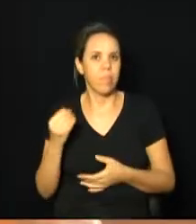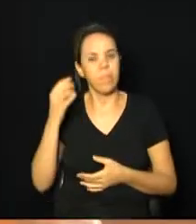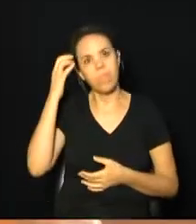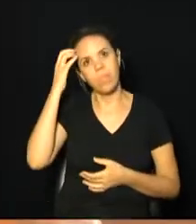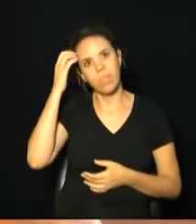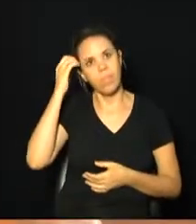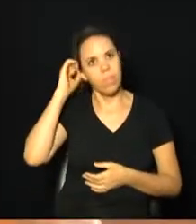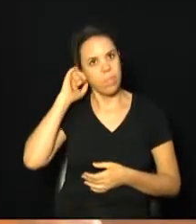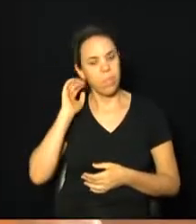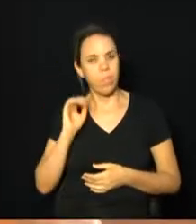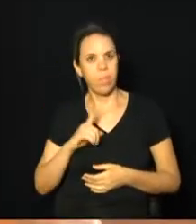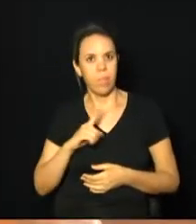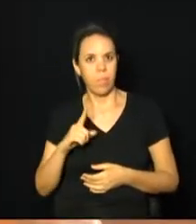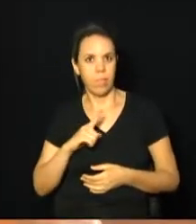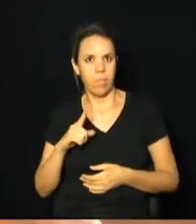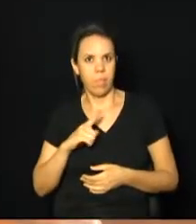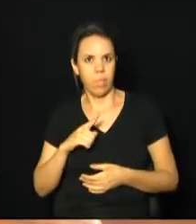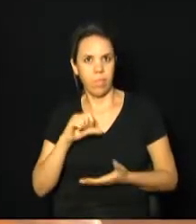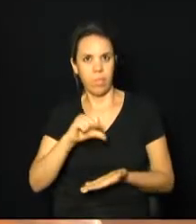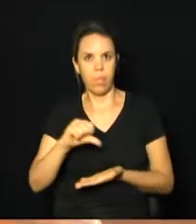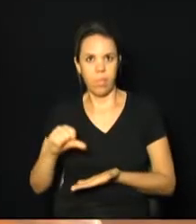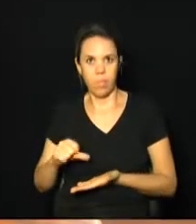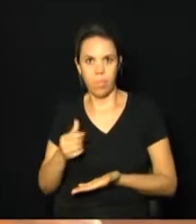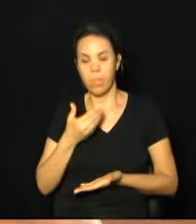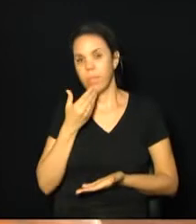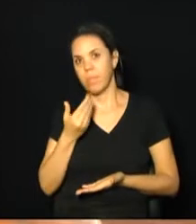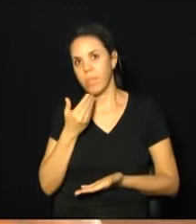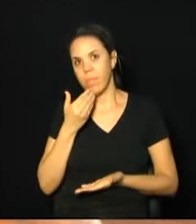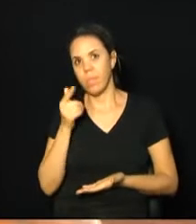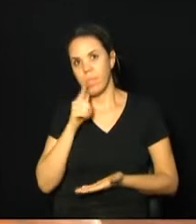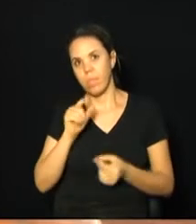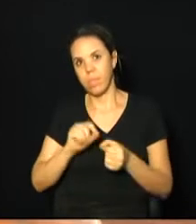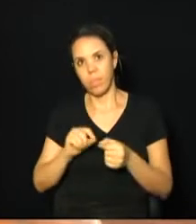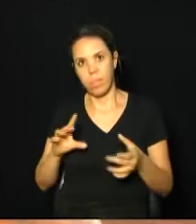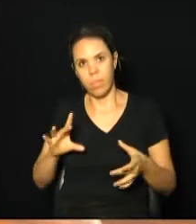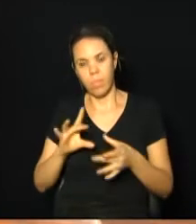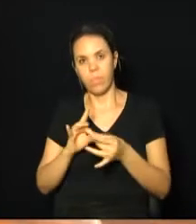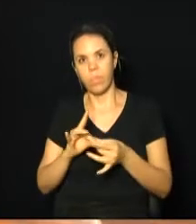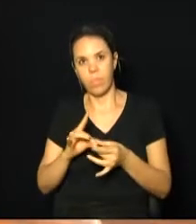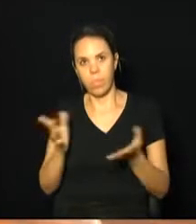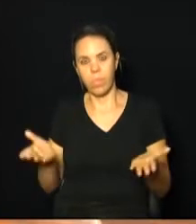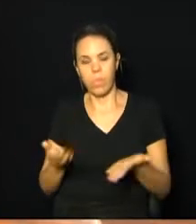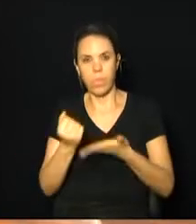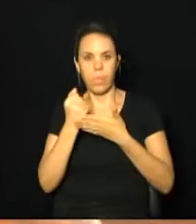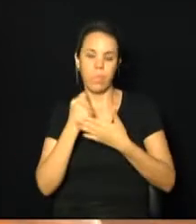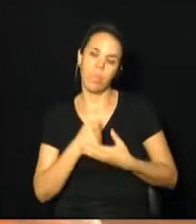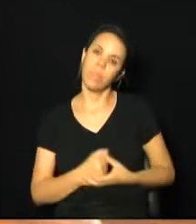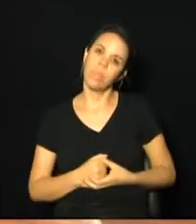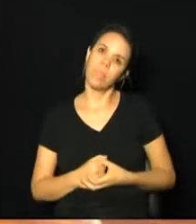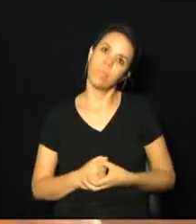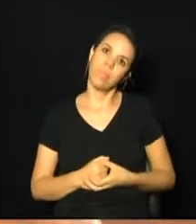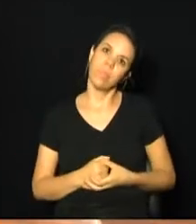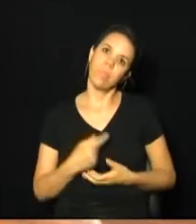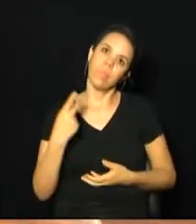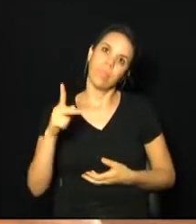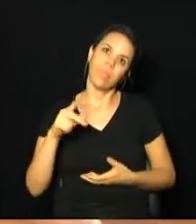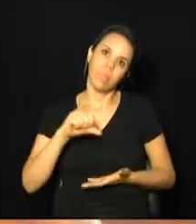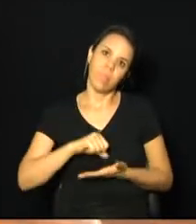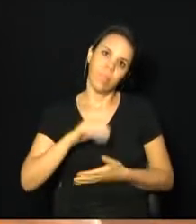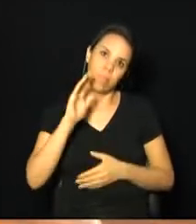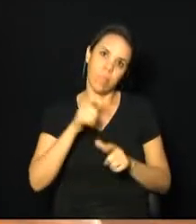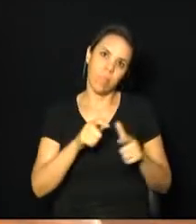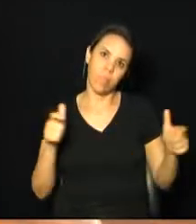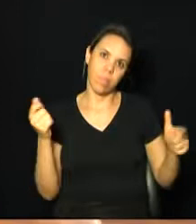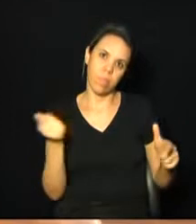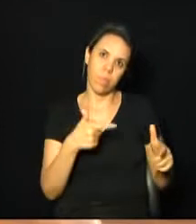importante, né? Mas tem regiões que é mais fácil você fazer parcerias, trazer, né? E a sua região acho que é muito